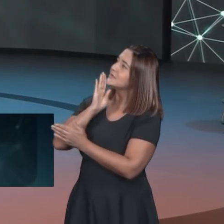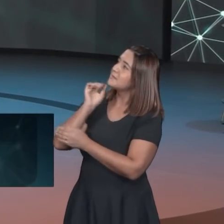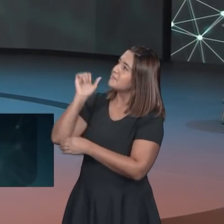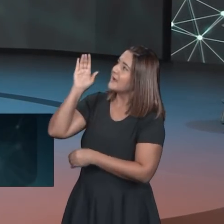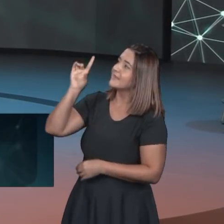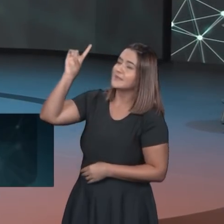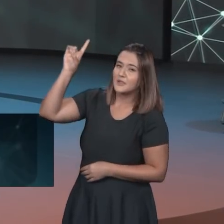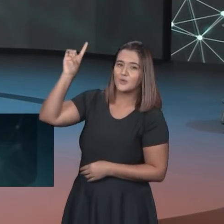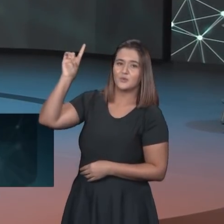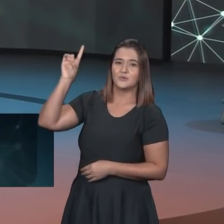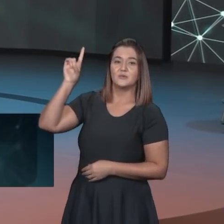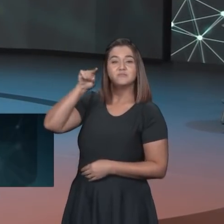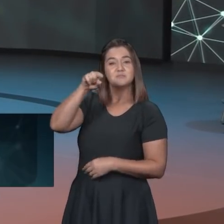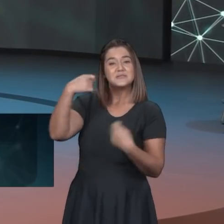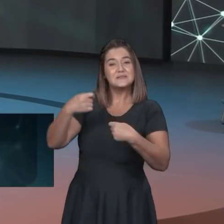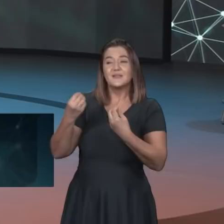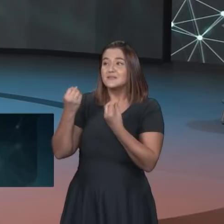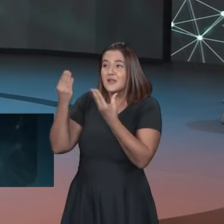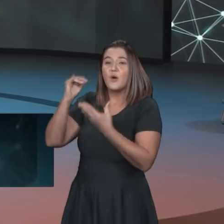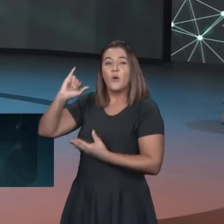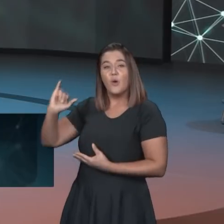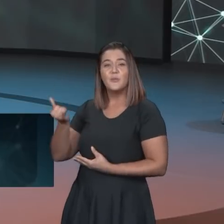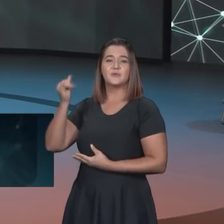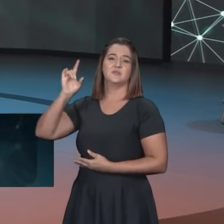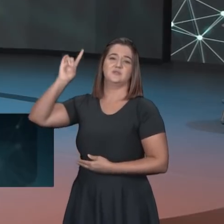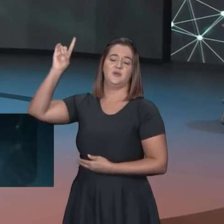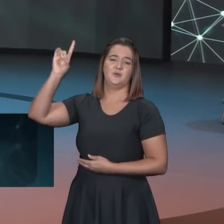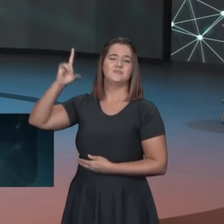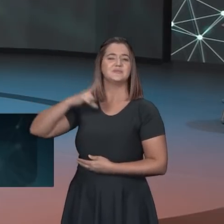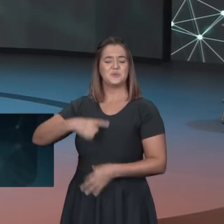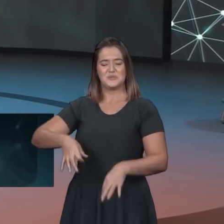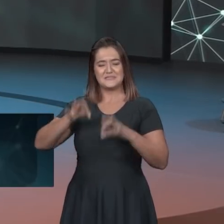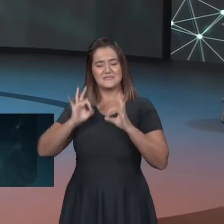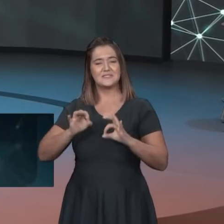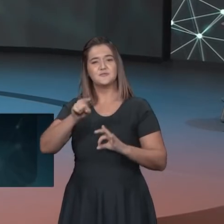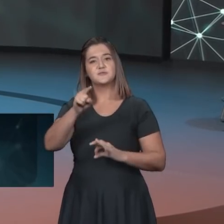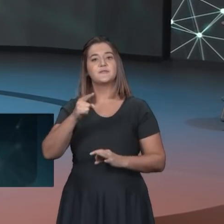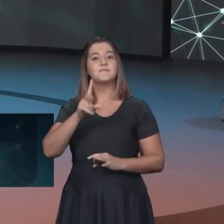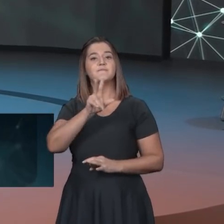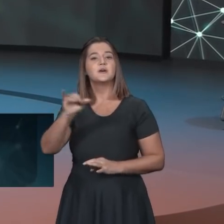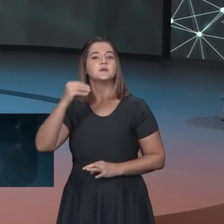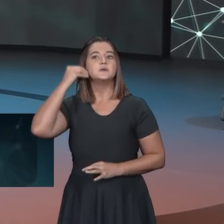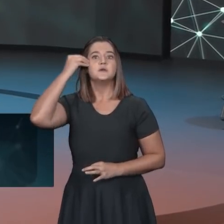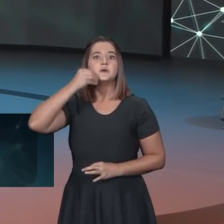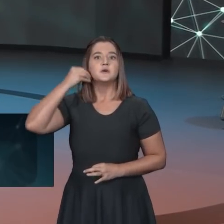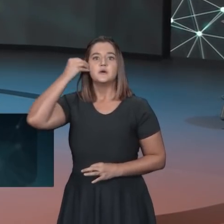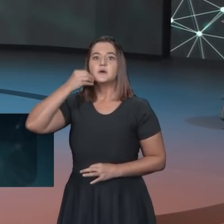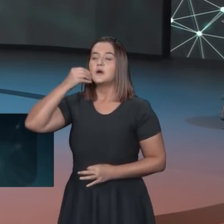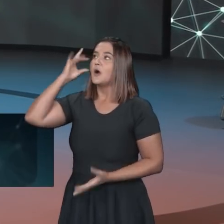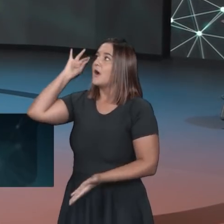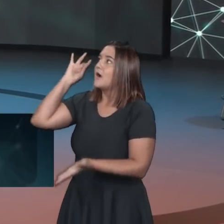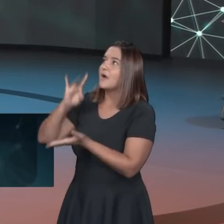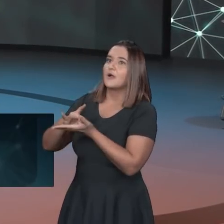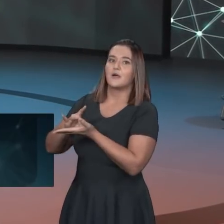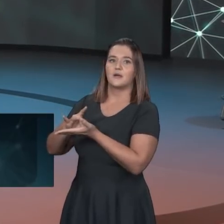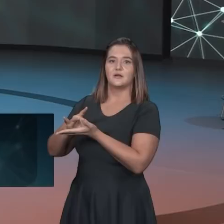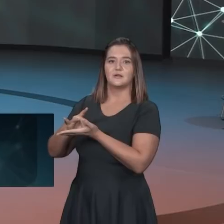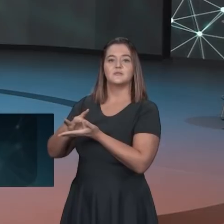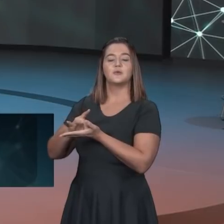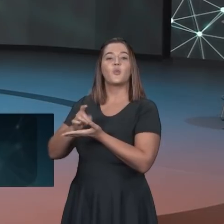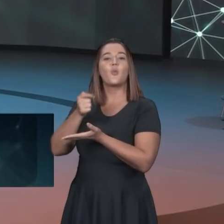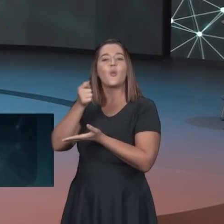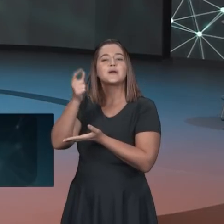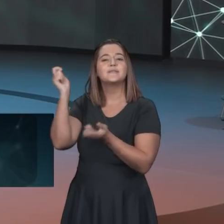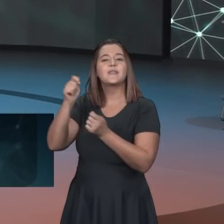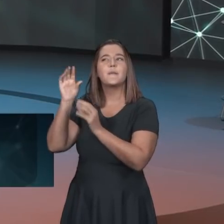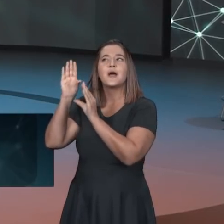Eu tenho certeza que você vai ver que Ele é tão real que quase dá para tocá-lo. Eu sei